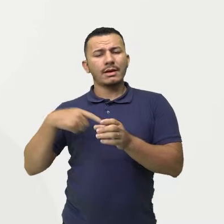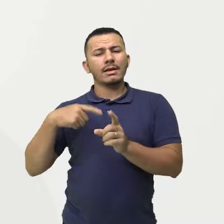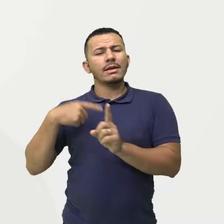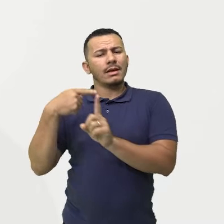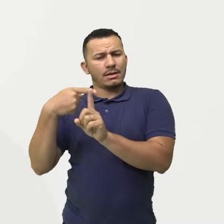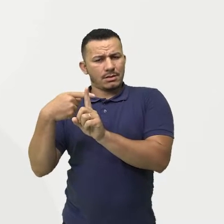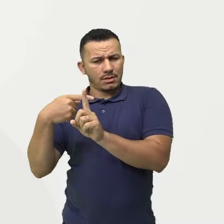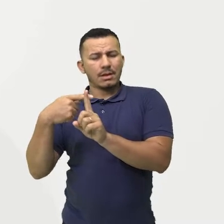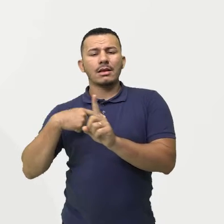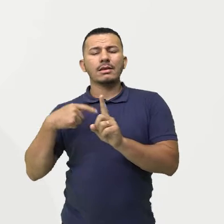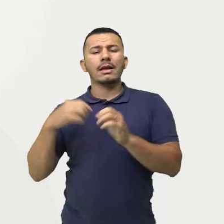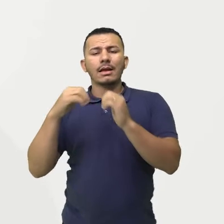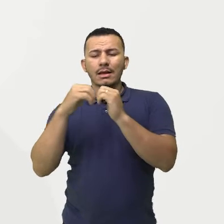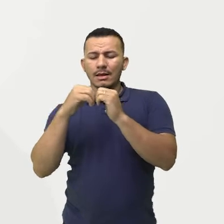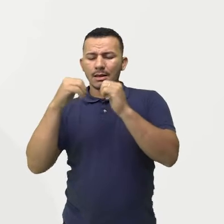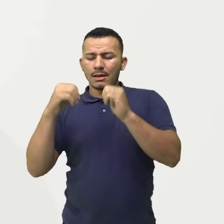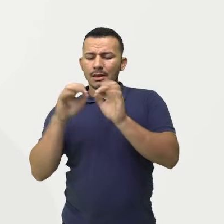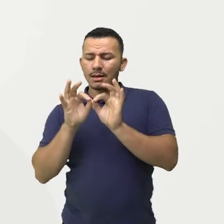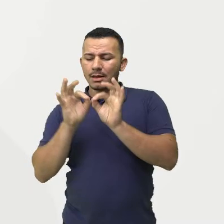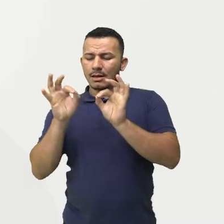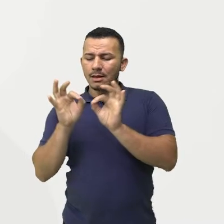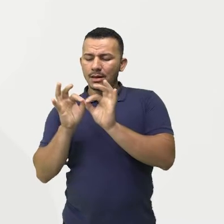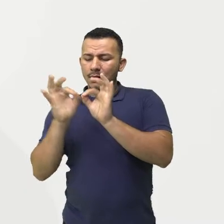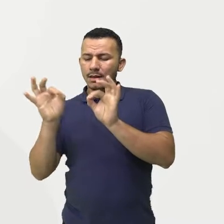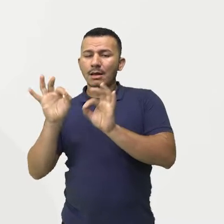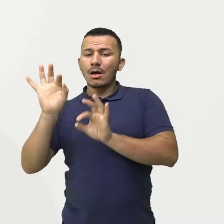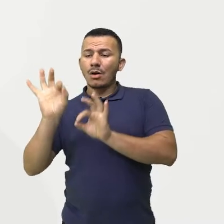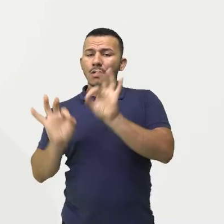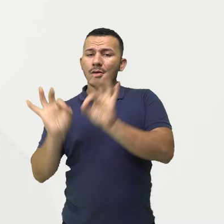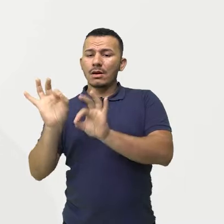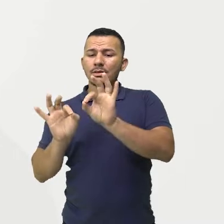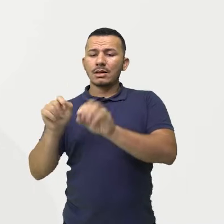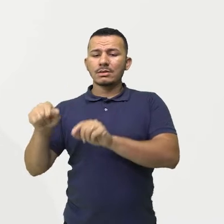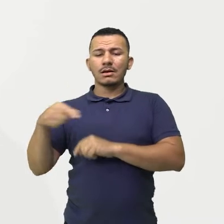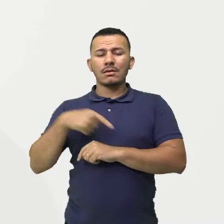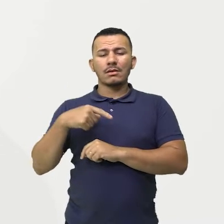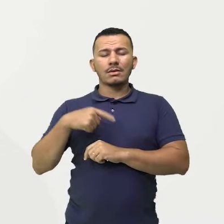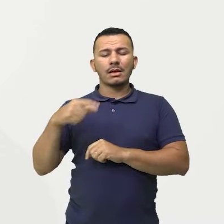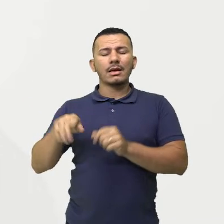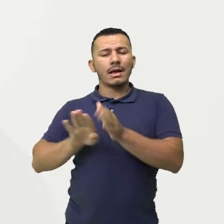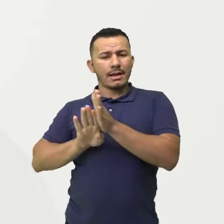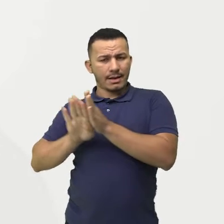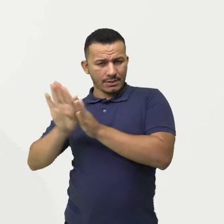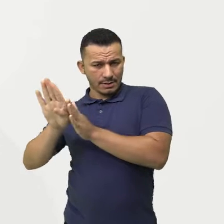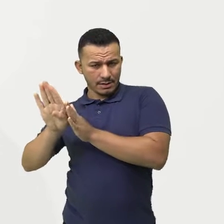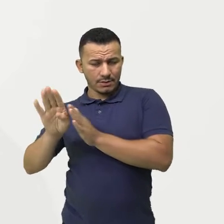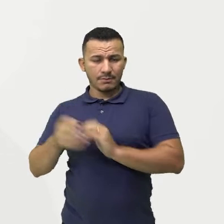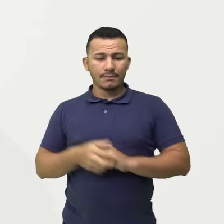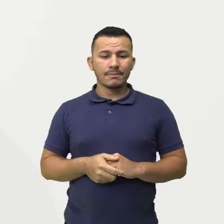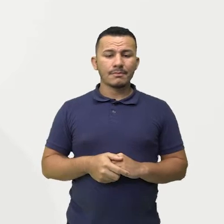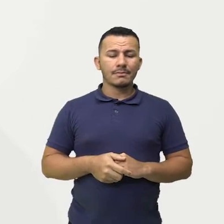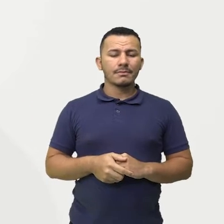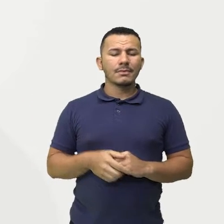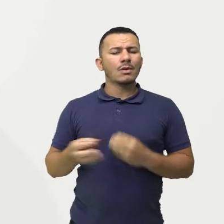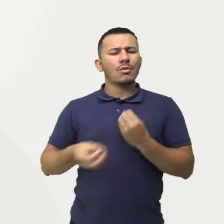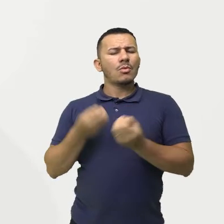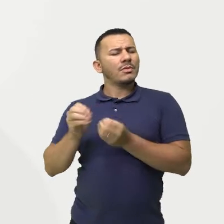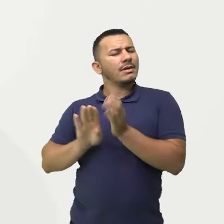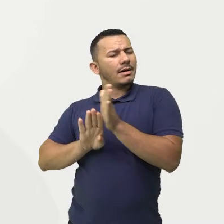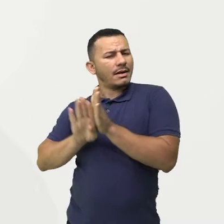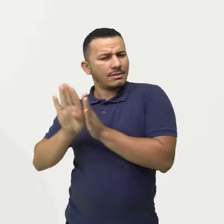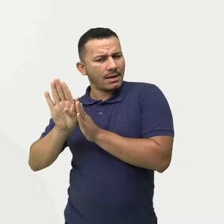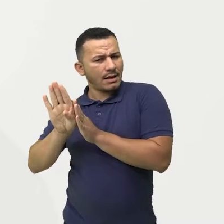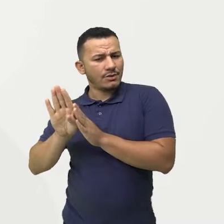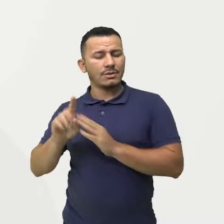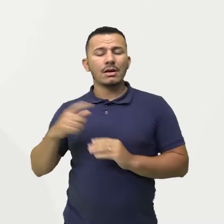aos pontos da reta numérica, em ordem o quê, pessoal? Crescente. Então, como é que é